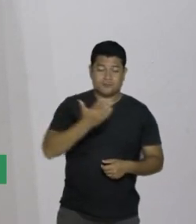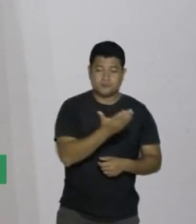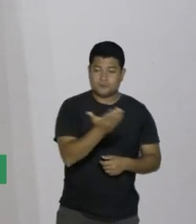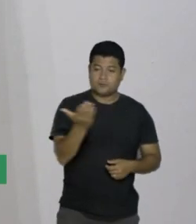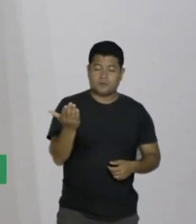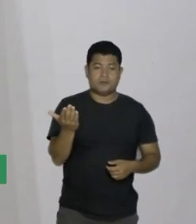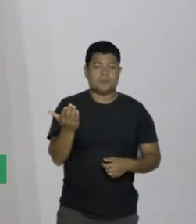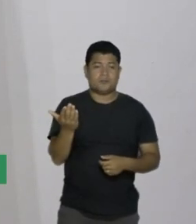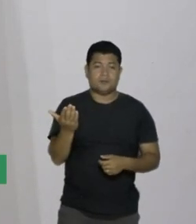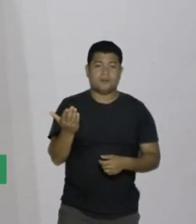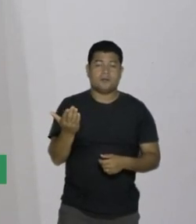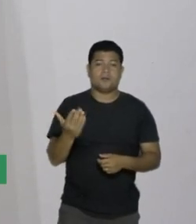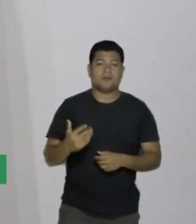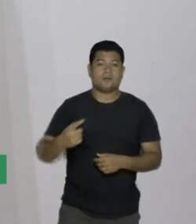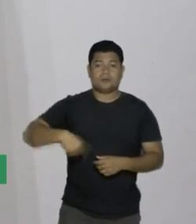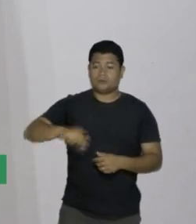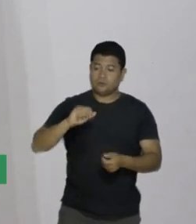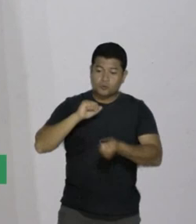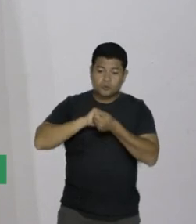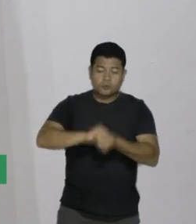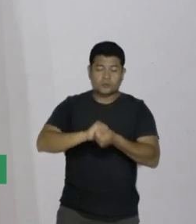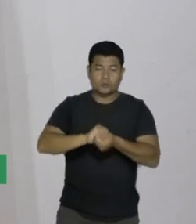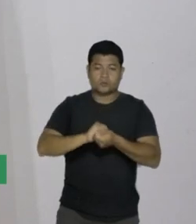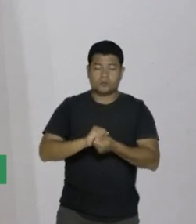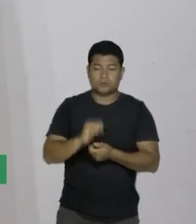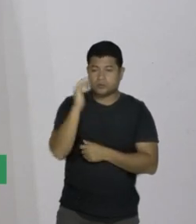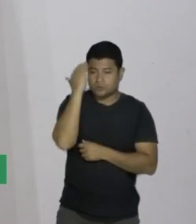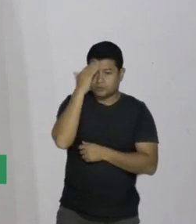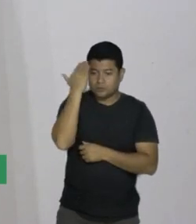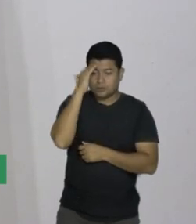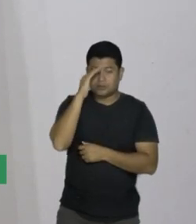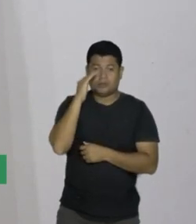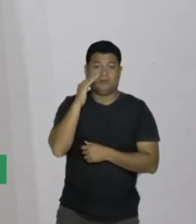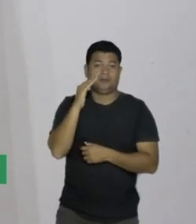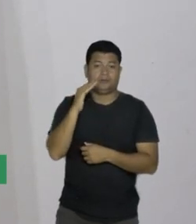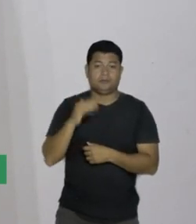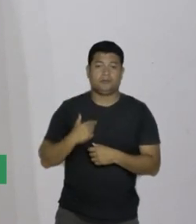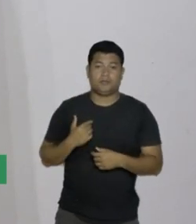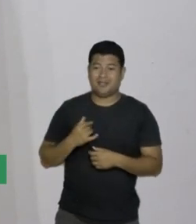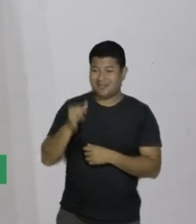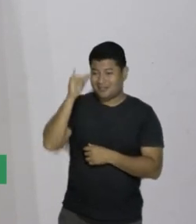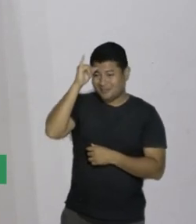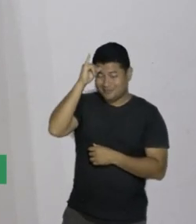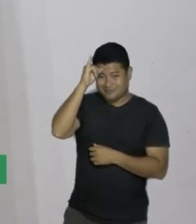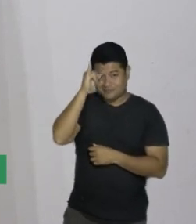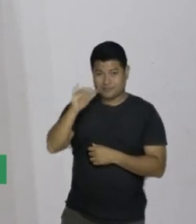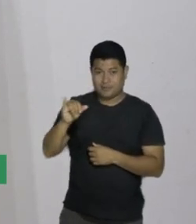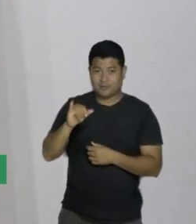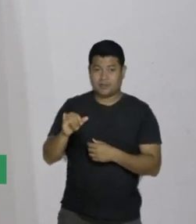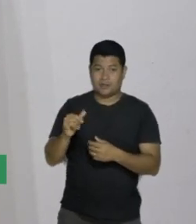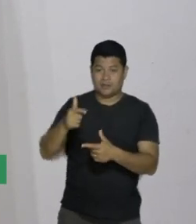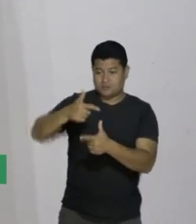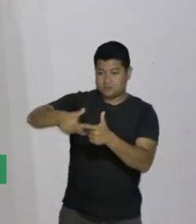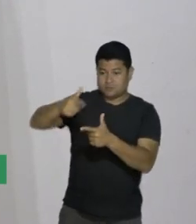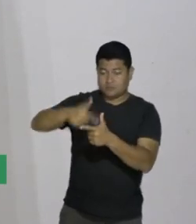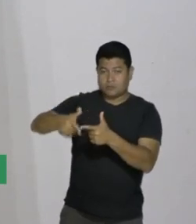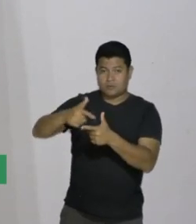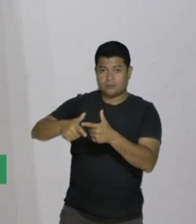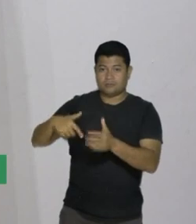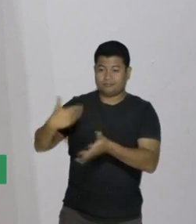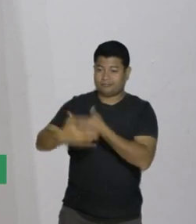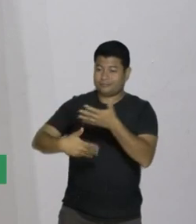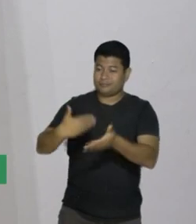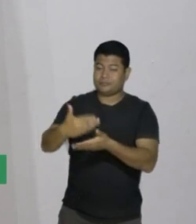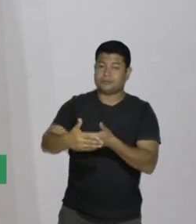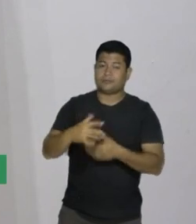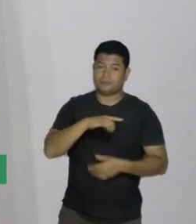E que juntos possamos construir esse entendimento e evitar que essa situação que seria um desastre para Santa Catarina especificamente